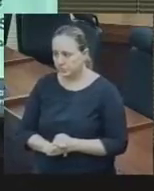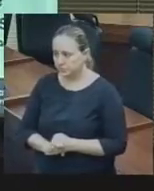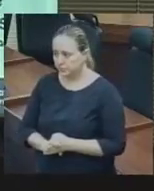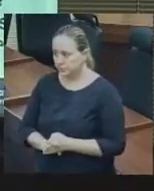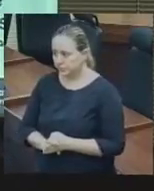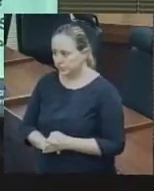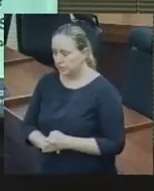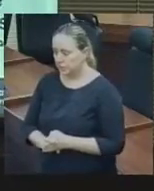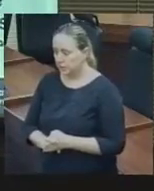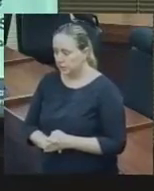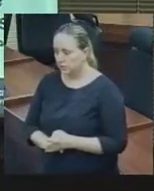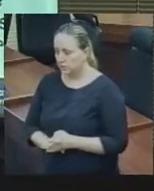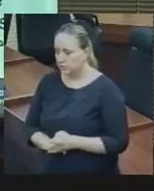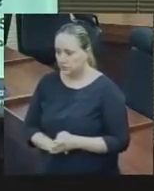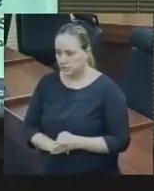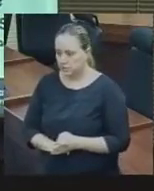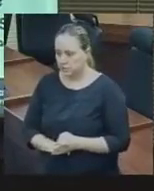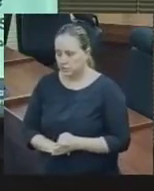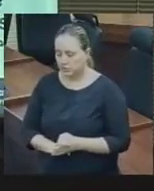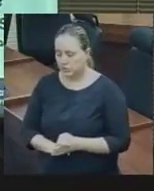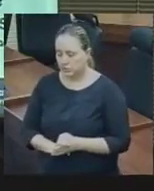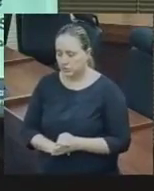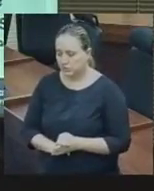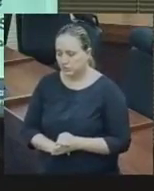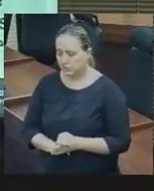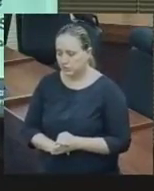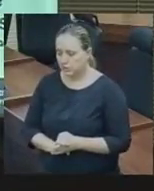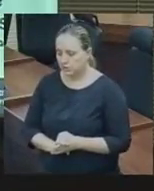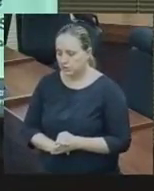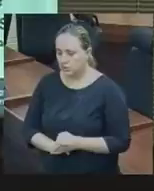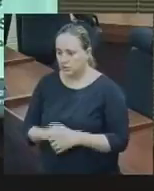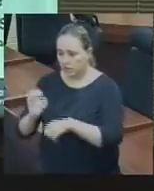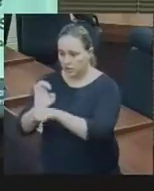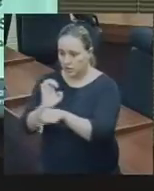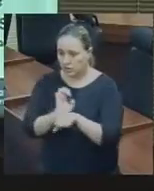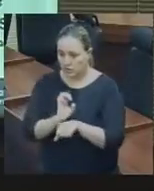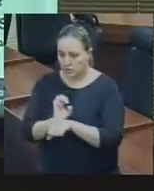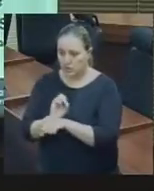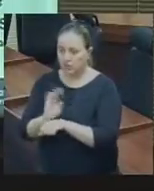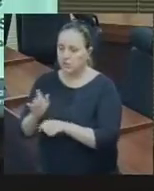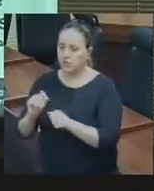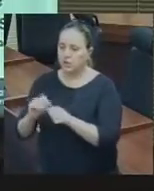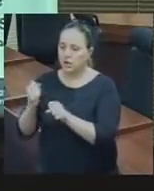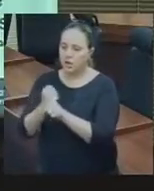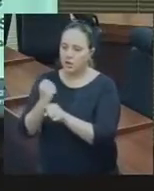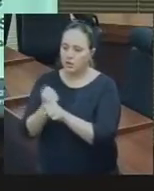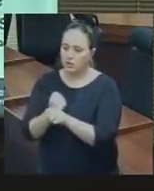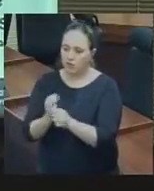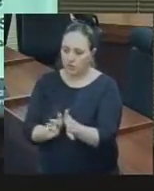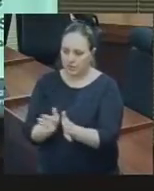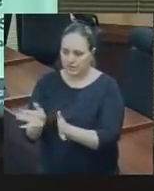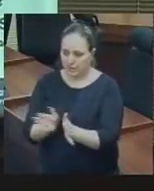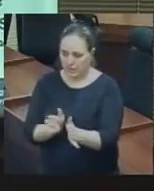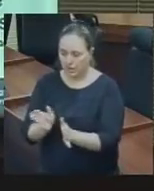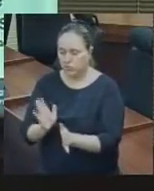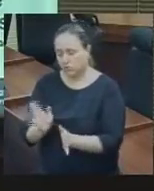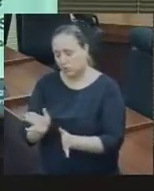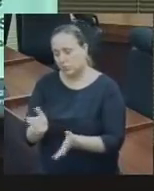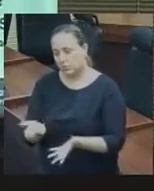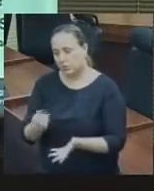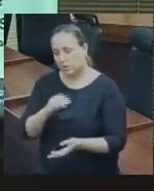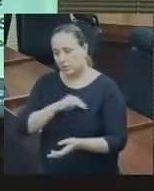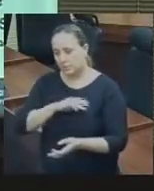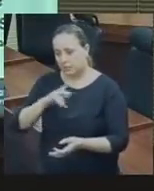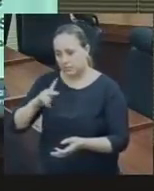nós fizemos todos os estados vêm realizando reformas de acessibilidade é o cnmp